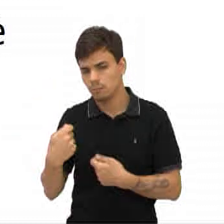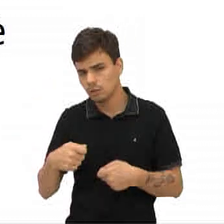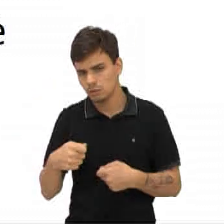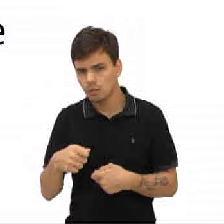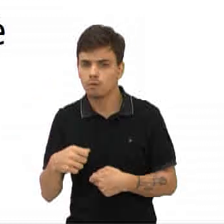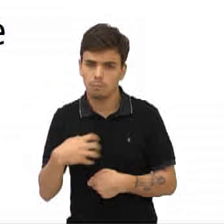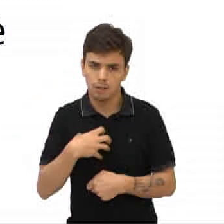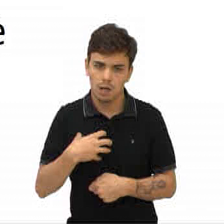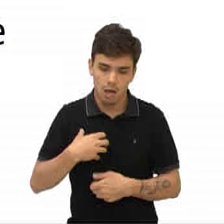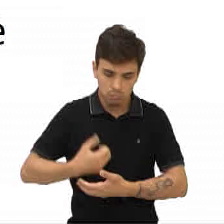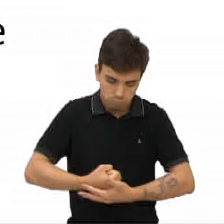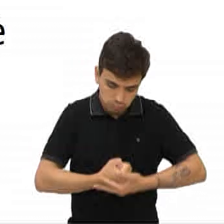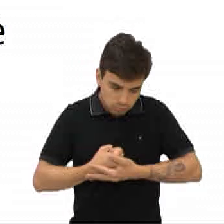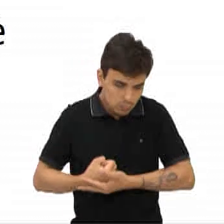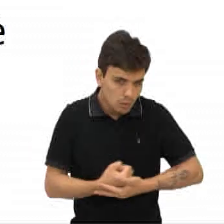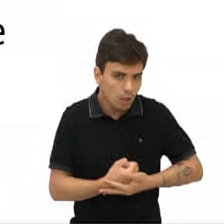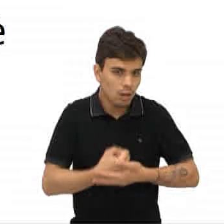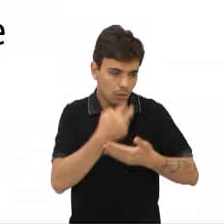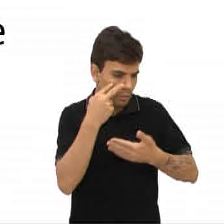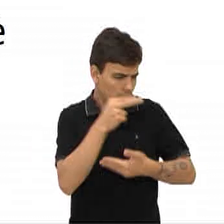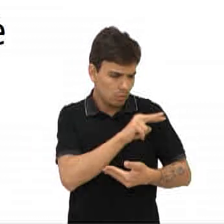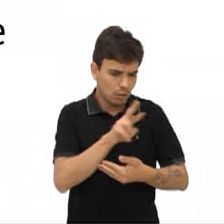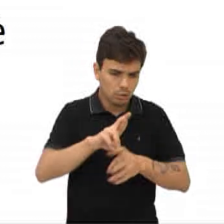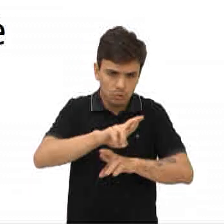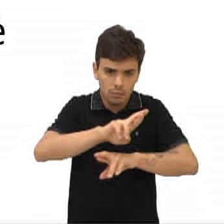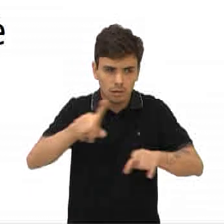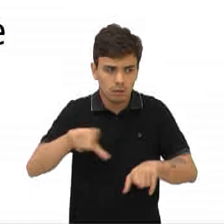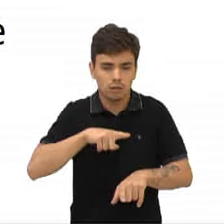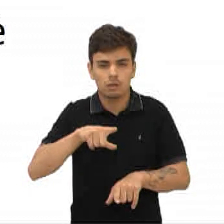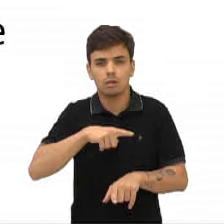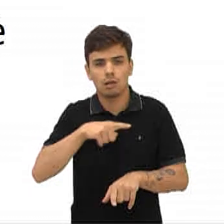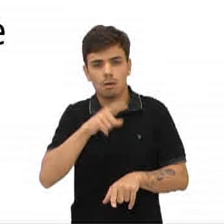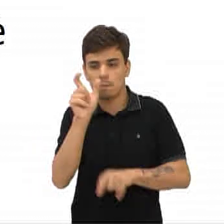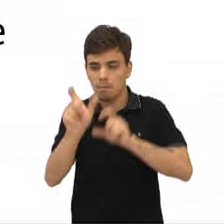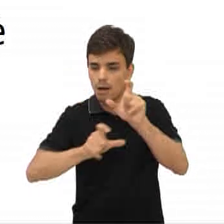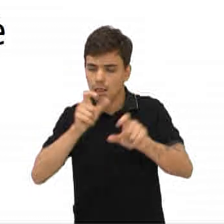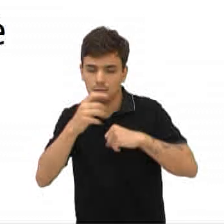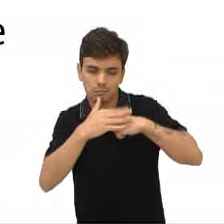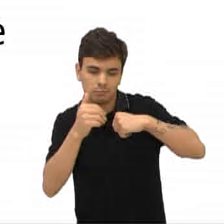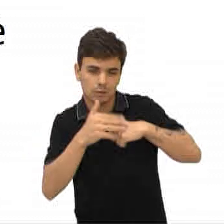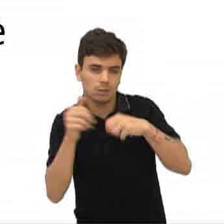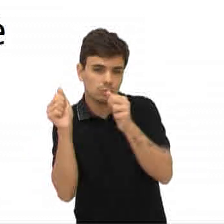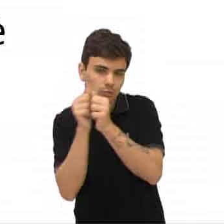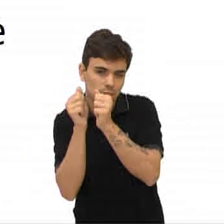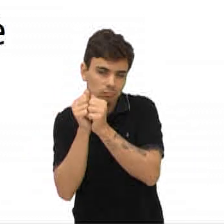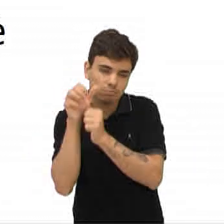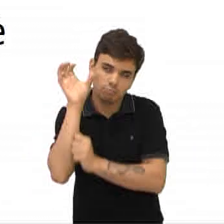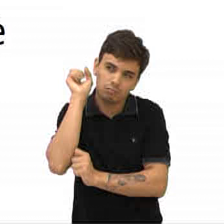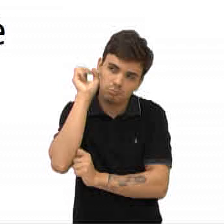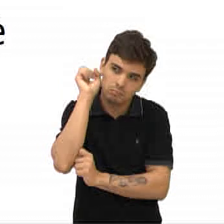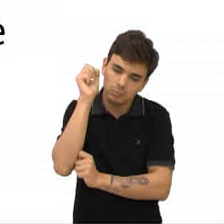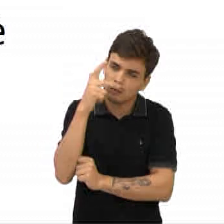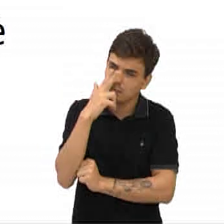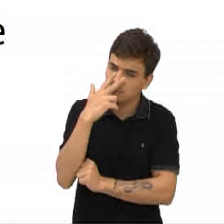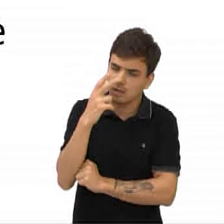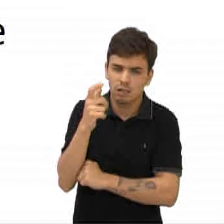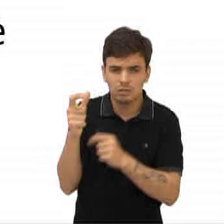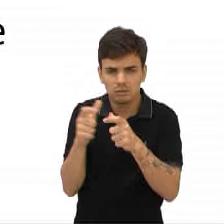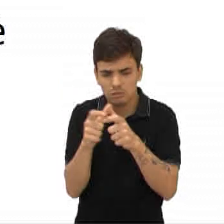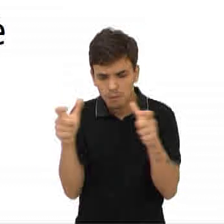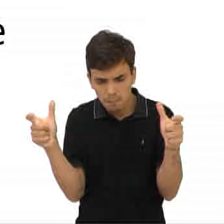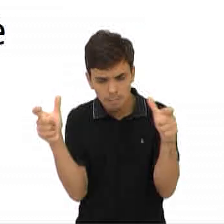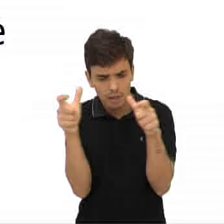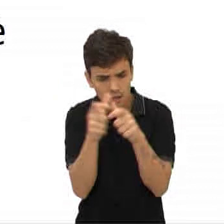outro ângulo e recebesse palavras de carinho junto ao ouvido. É tão pequena uma York